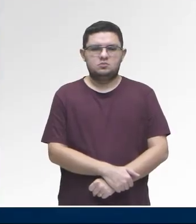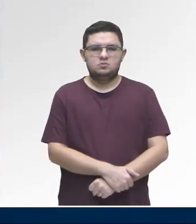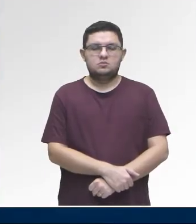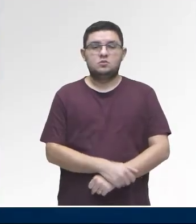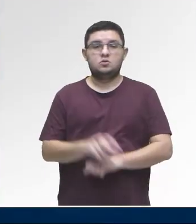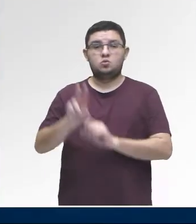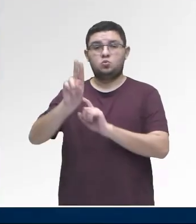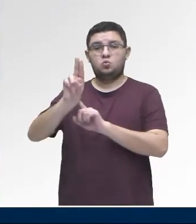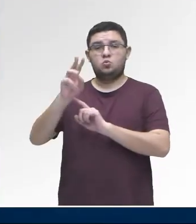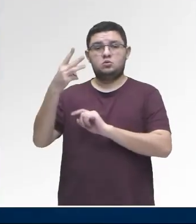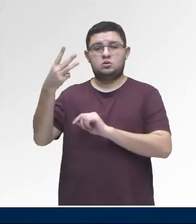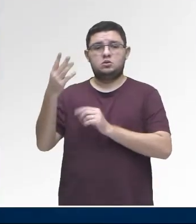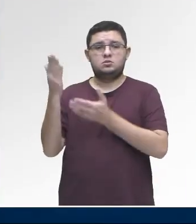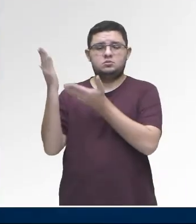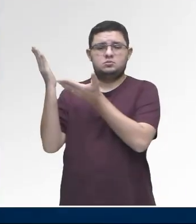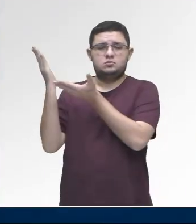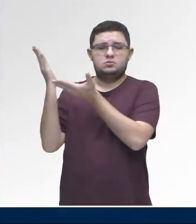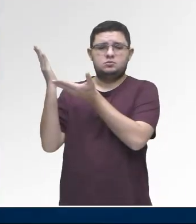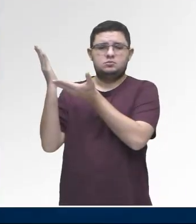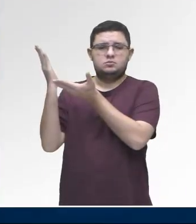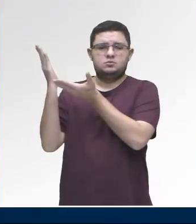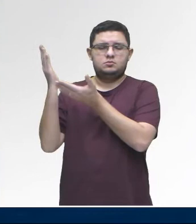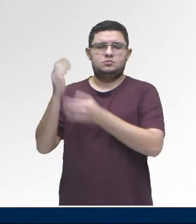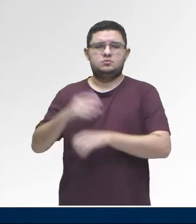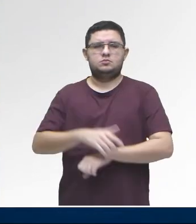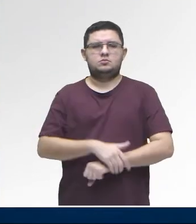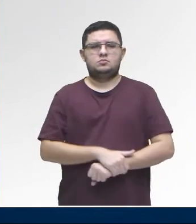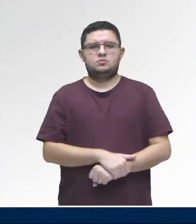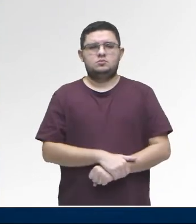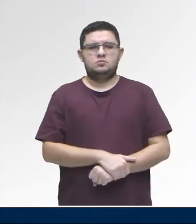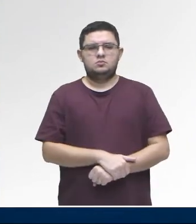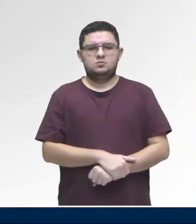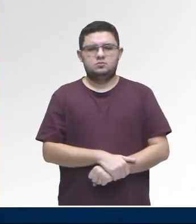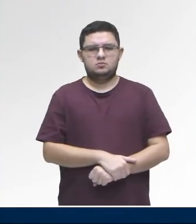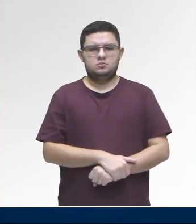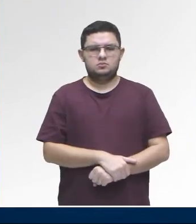Unidade 3, Equilíbrio Químico.